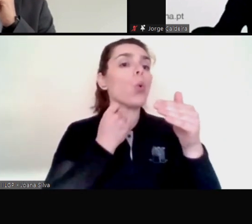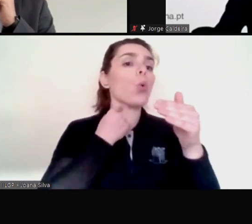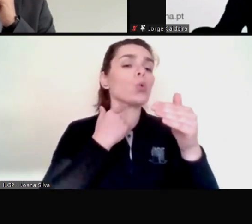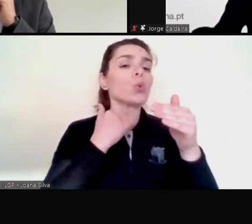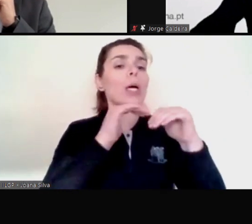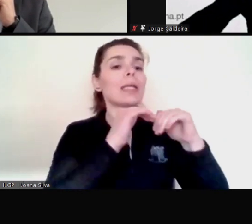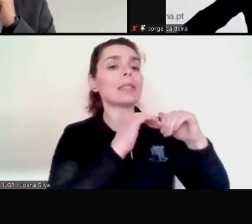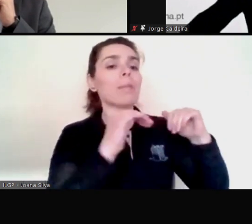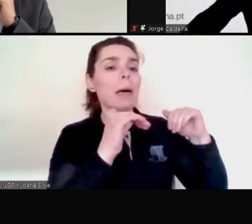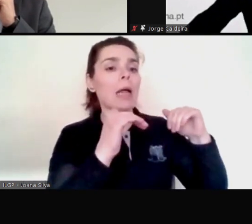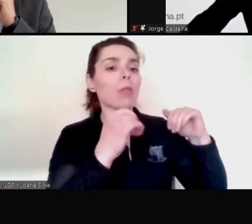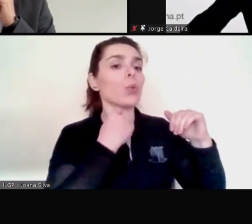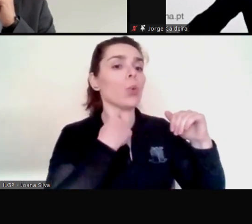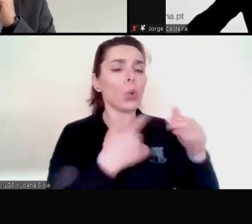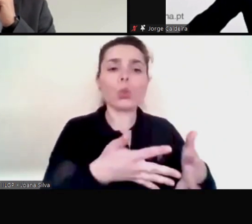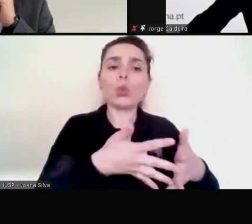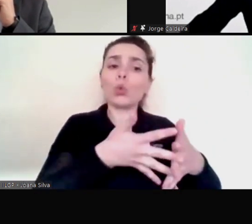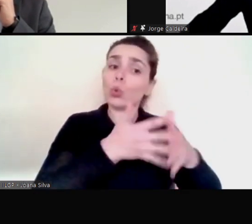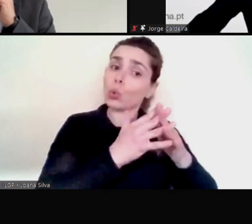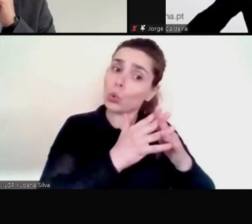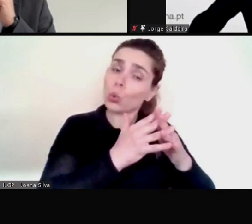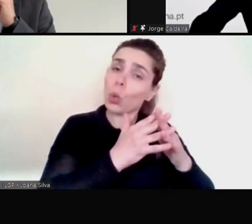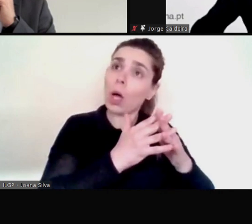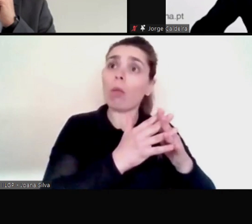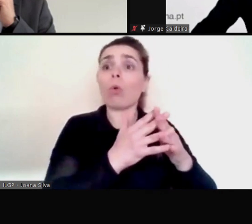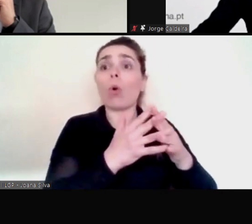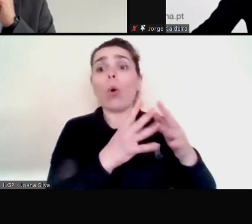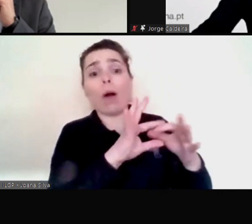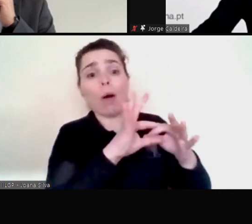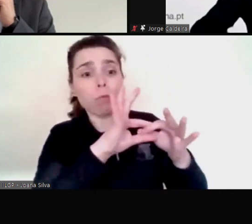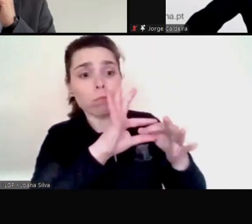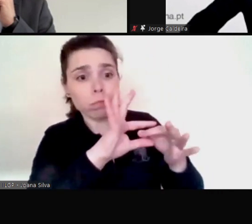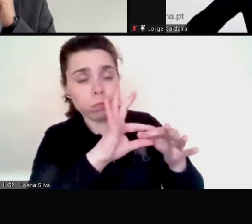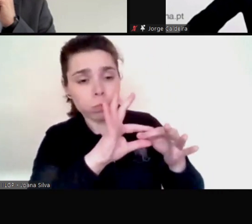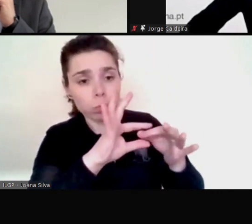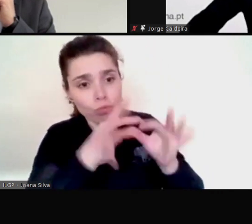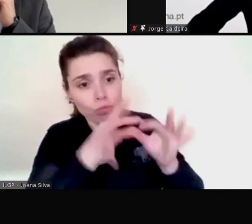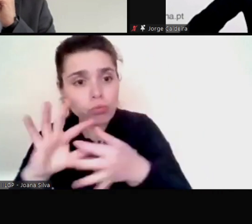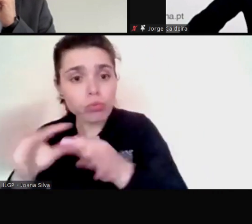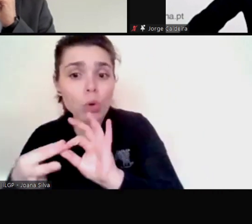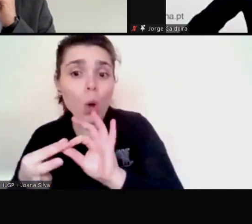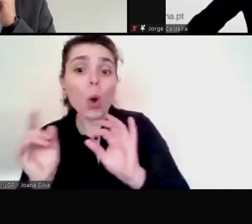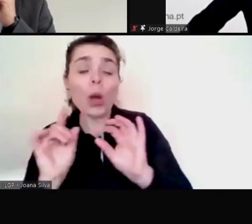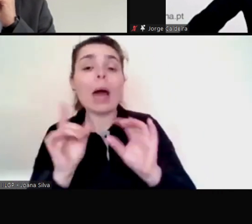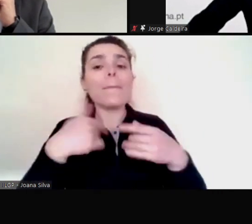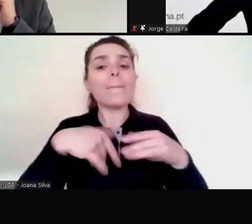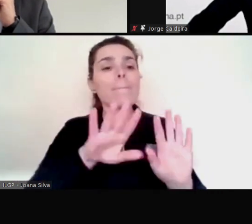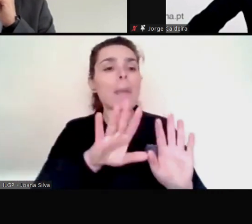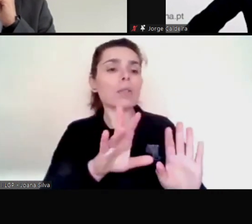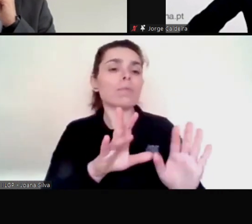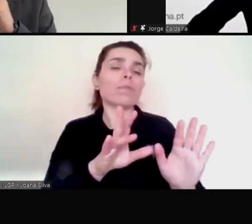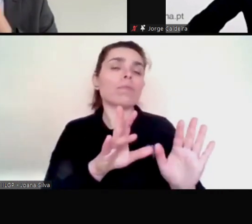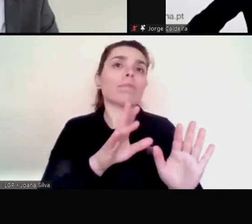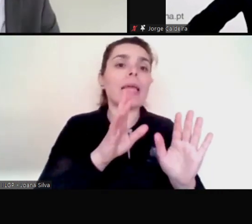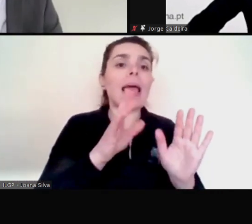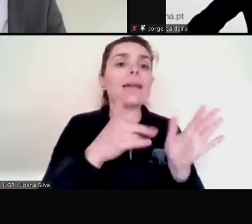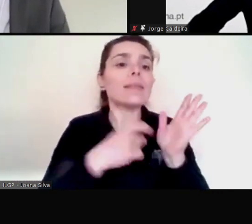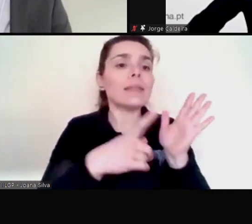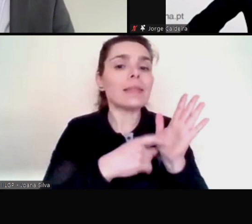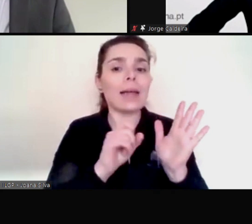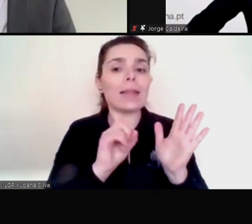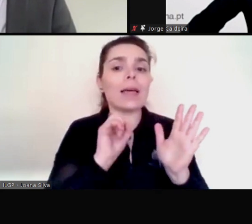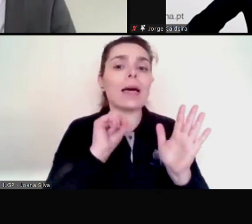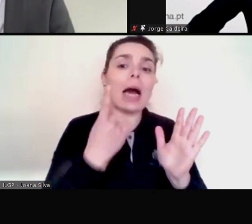independente, estruturado ou não em percursos, mas pequenos cursos de respostas rápidas, focados em conhecimentos